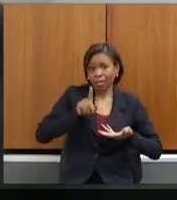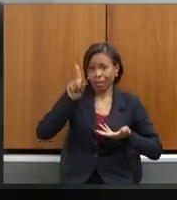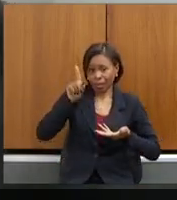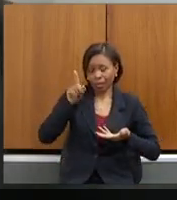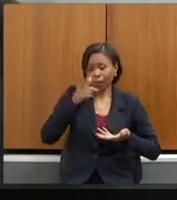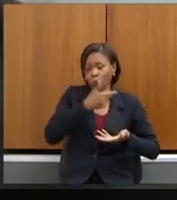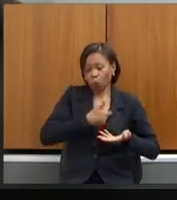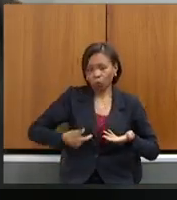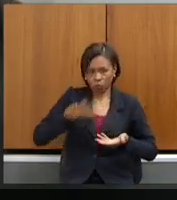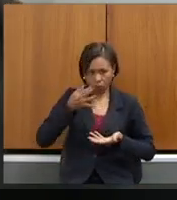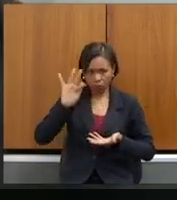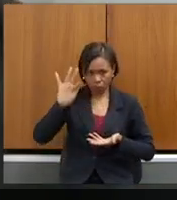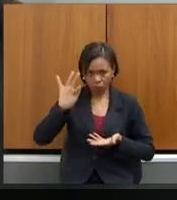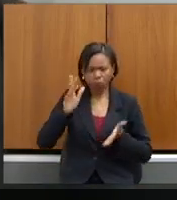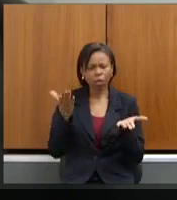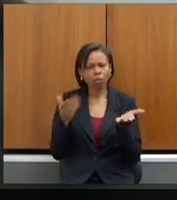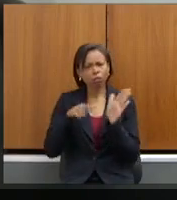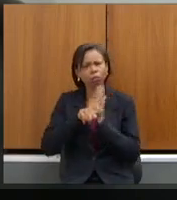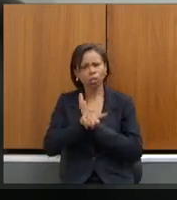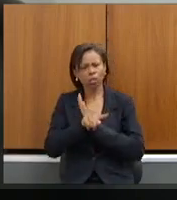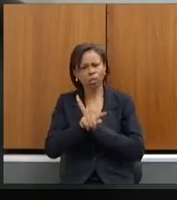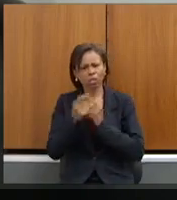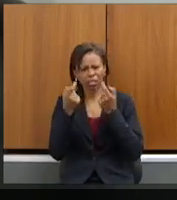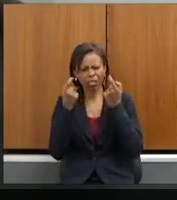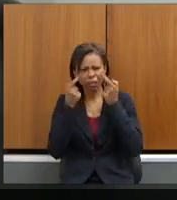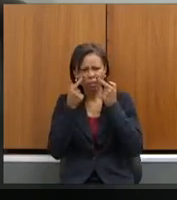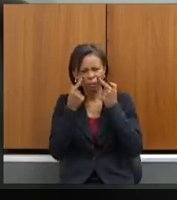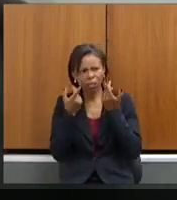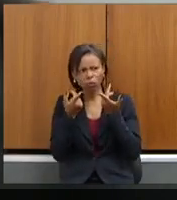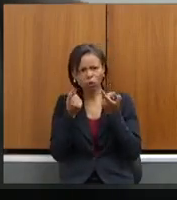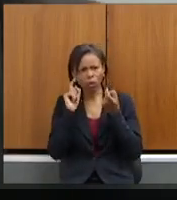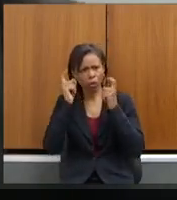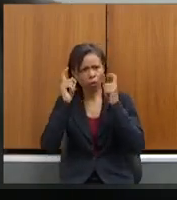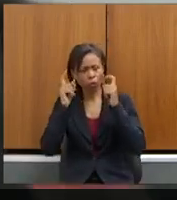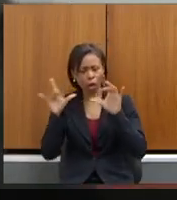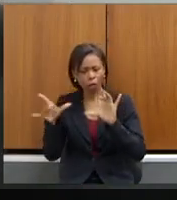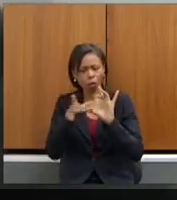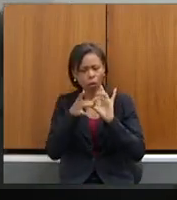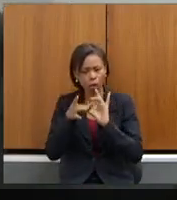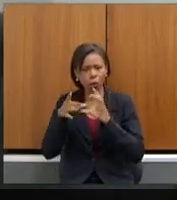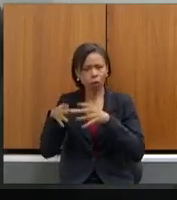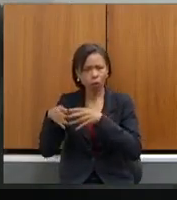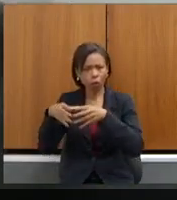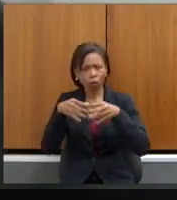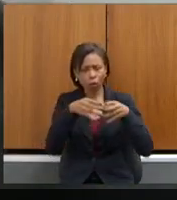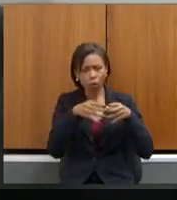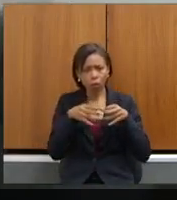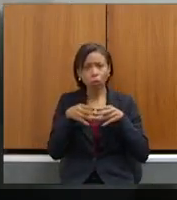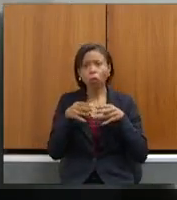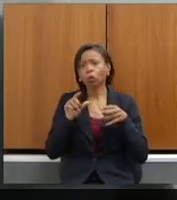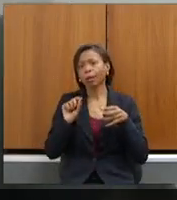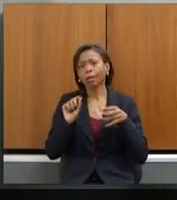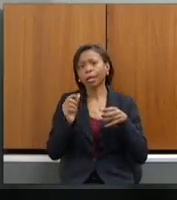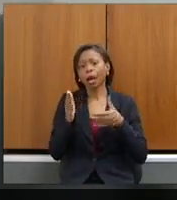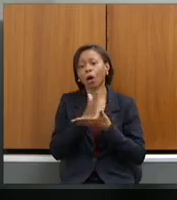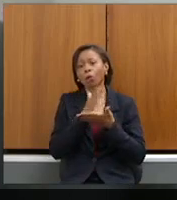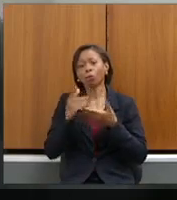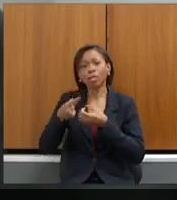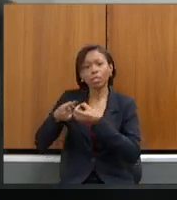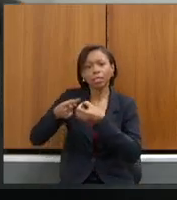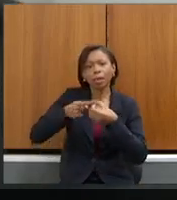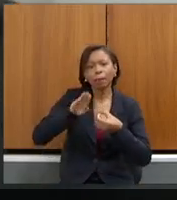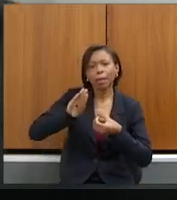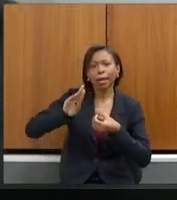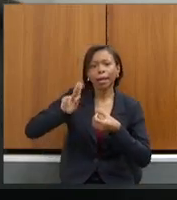eu perguntaria da gente tá vendo essa essa reunião nessa união de alguns municípios da Horizonte